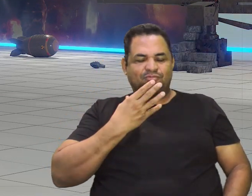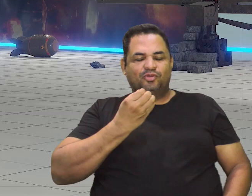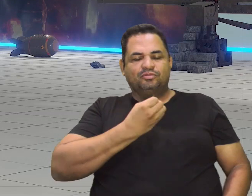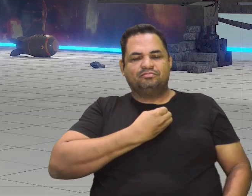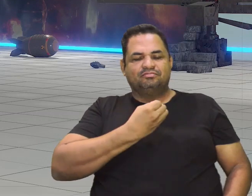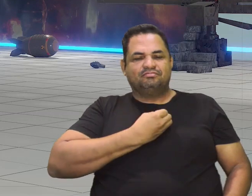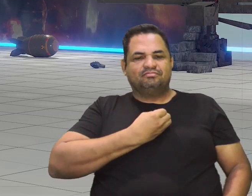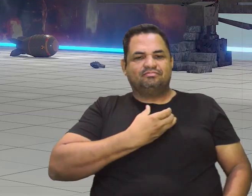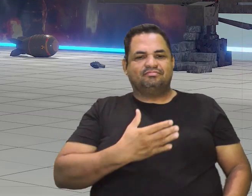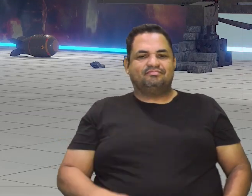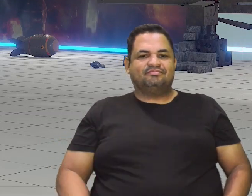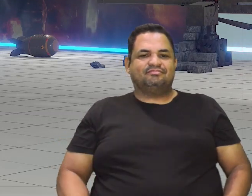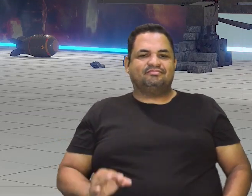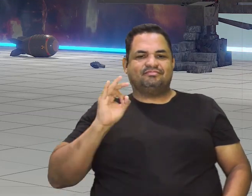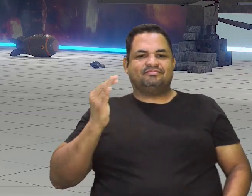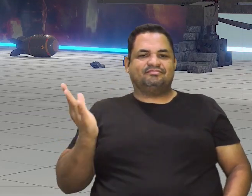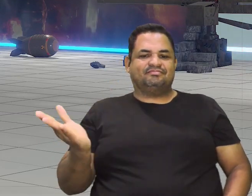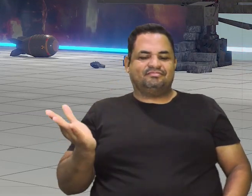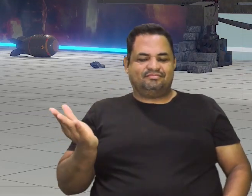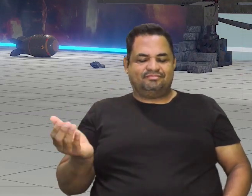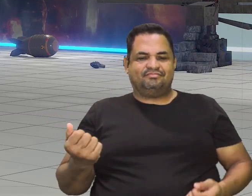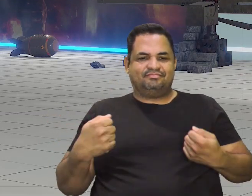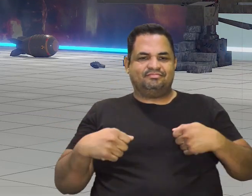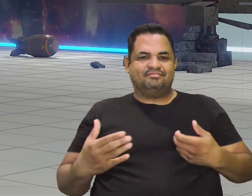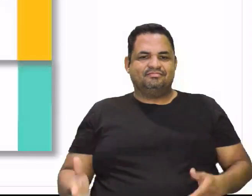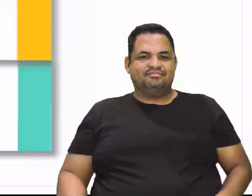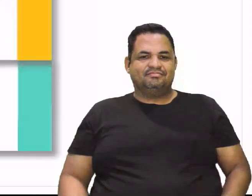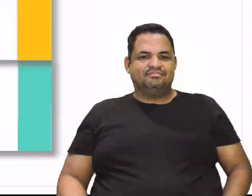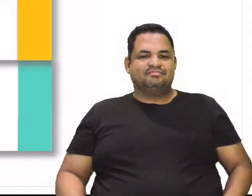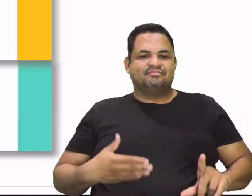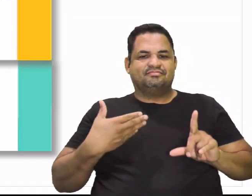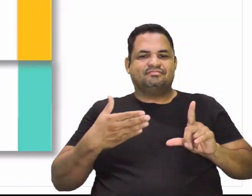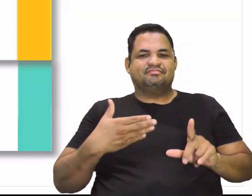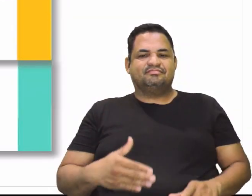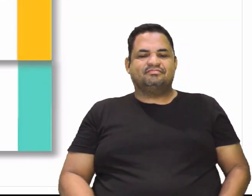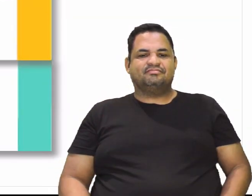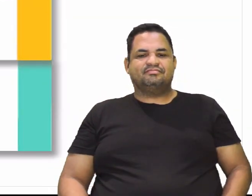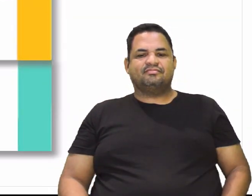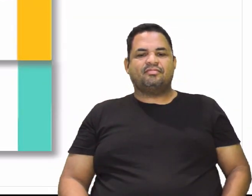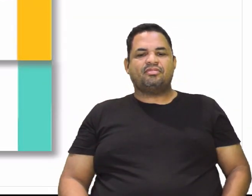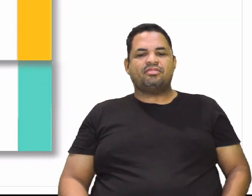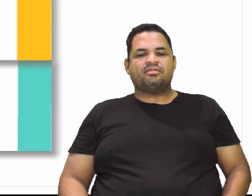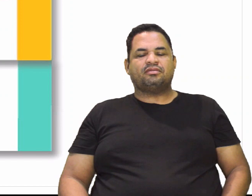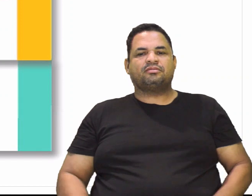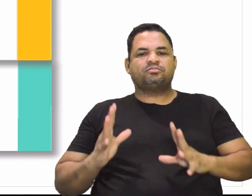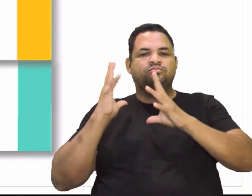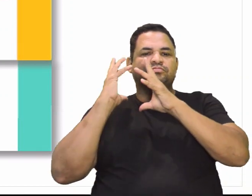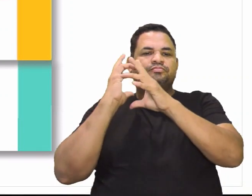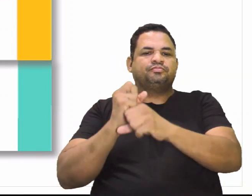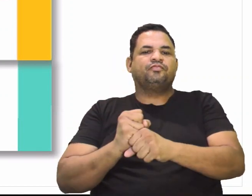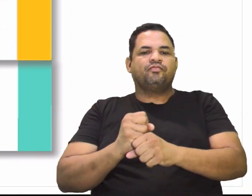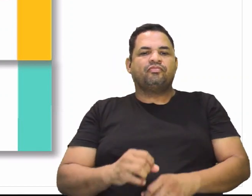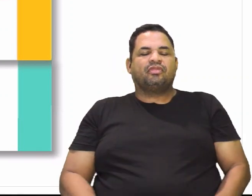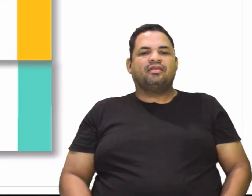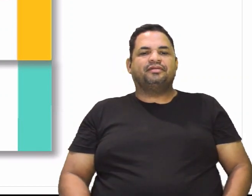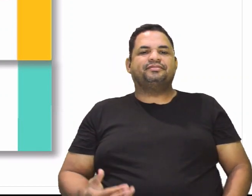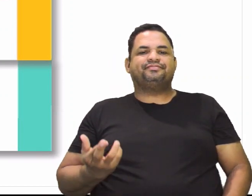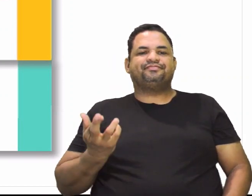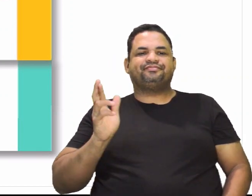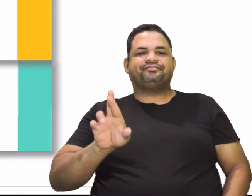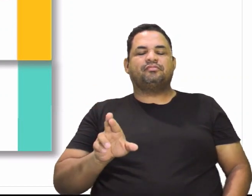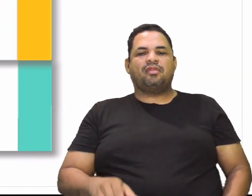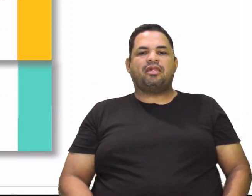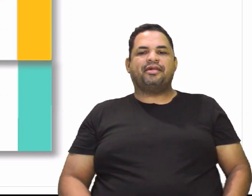tá certo? Podemos? Então, joga na tela, começamos a nossa revisão de